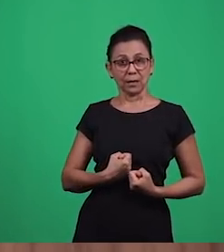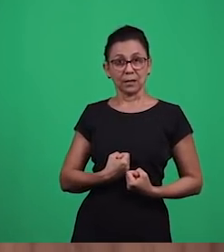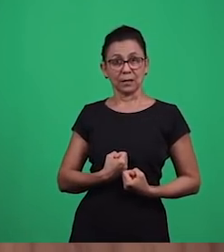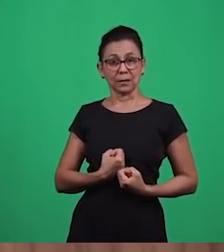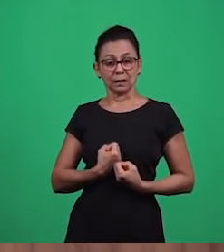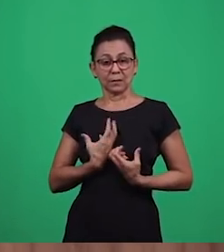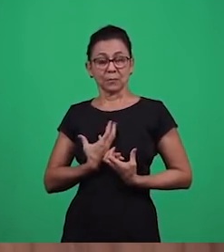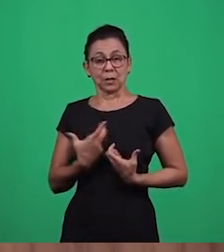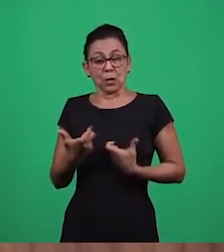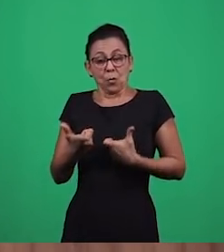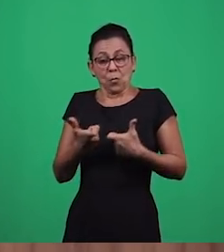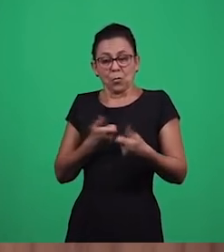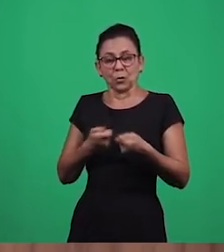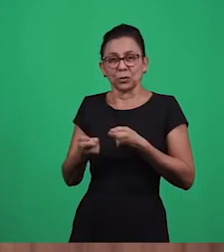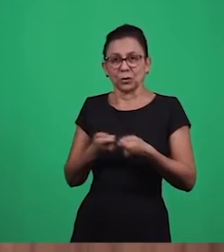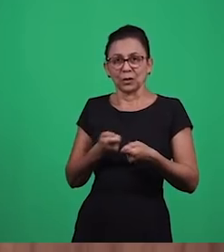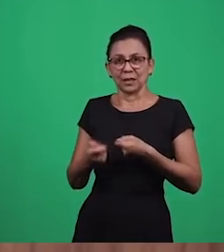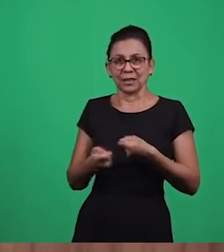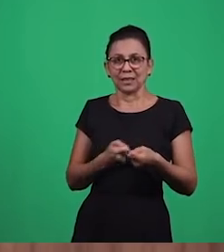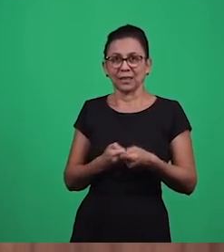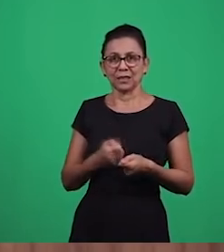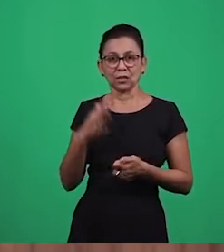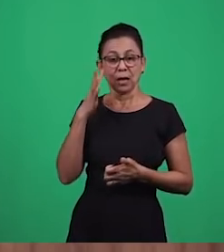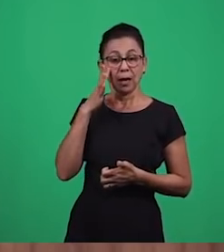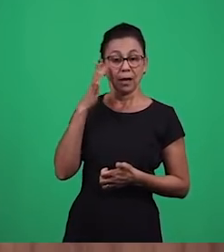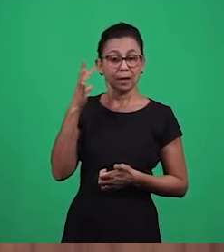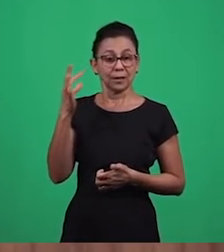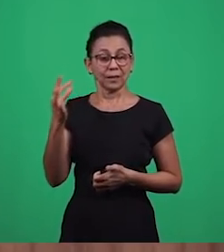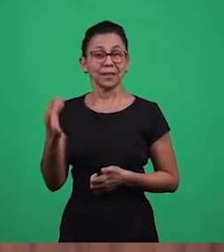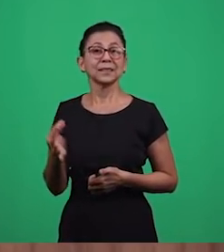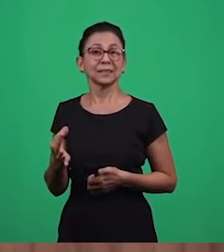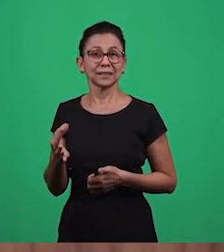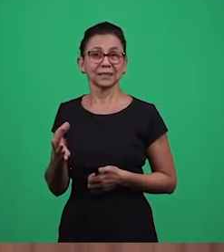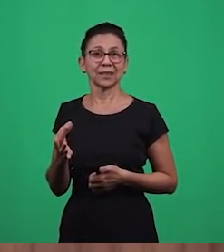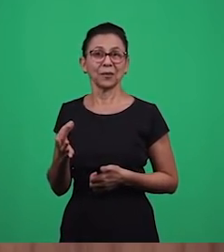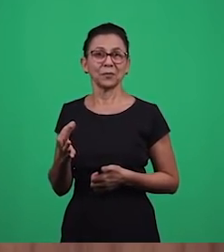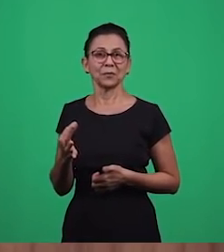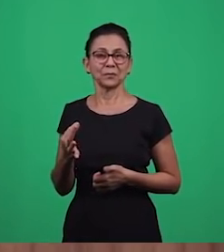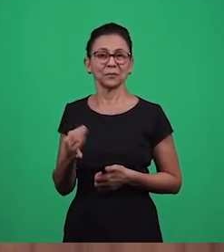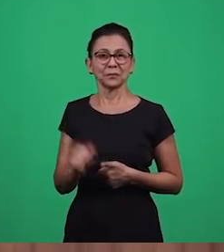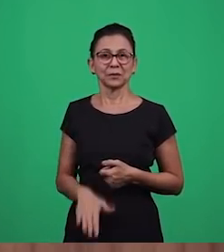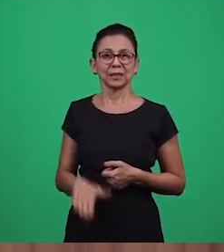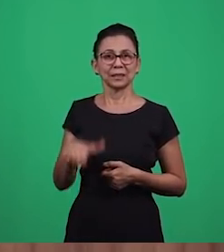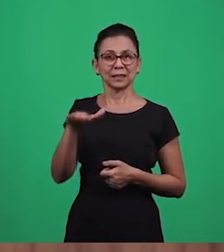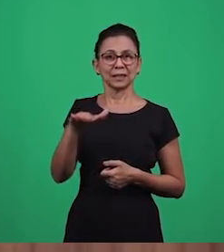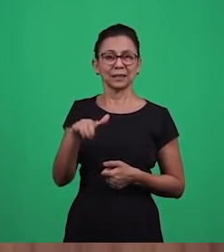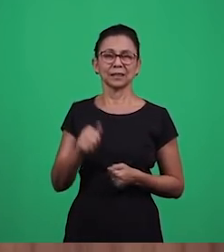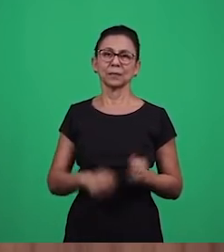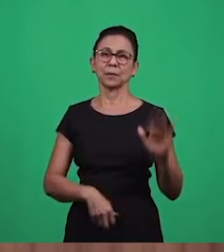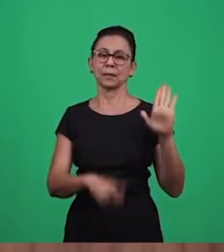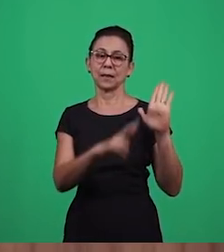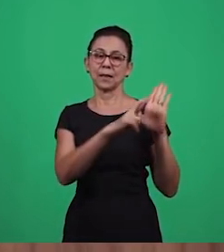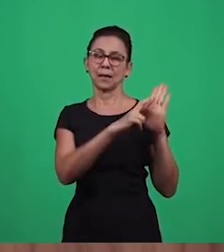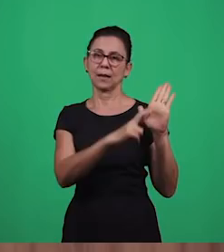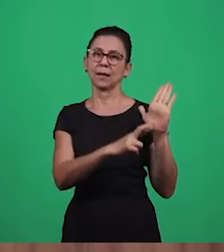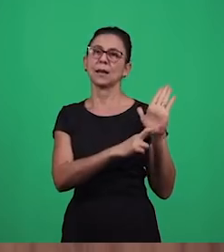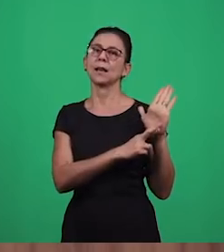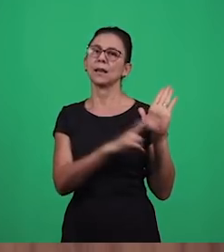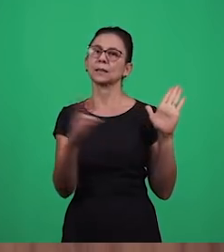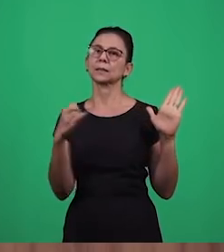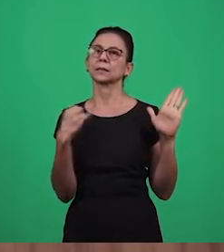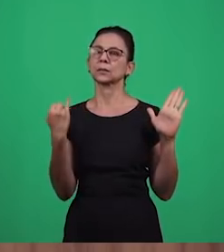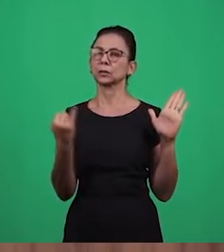a atenção plena e a vontade voluntária nas nossas crianças. Ela também envolve regras que